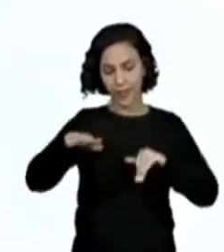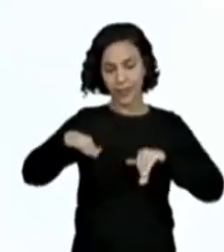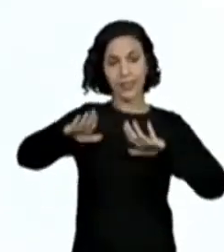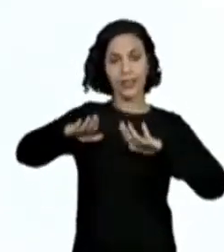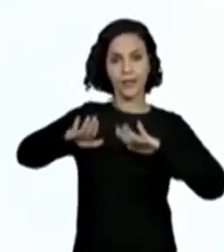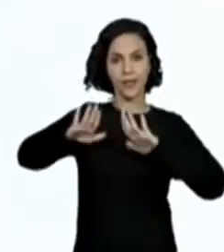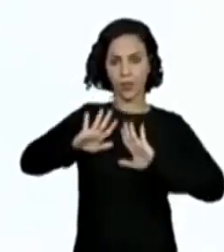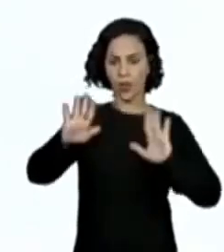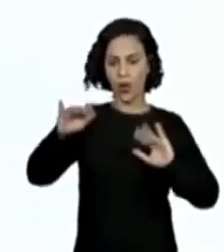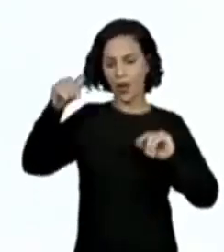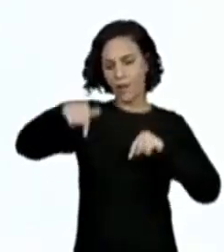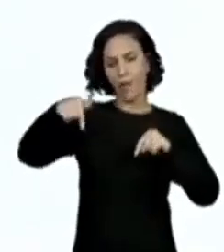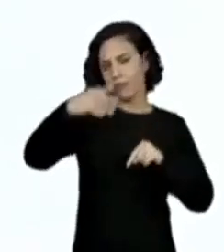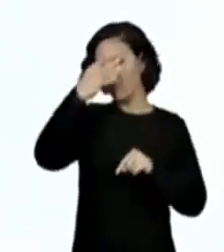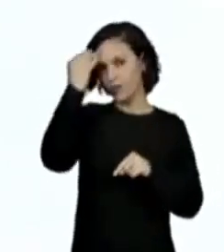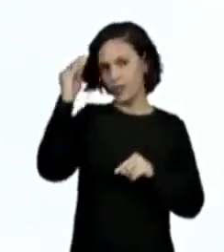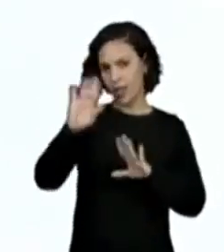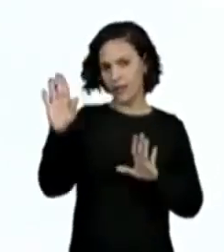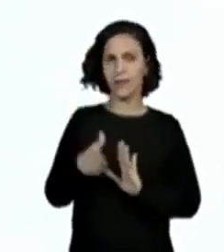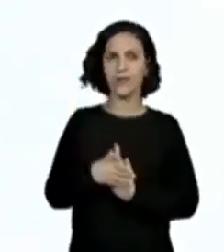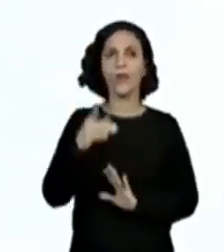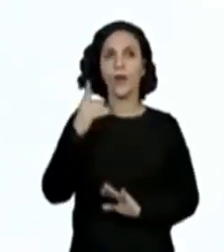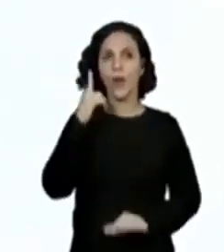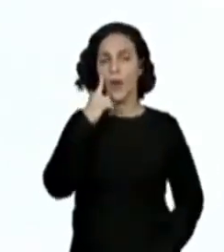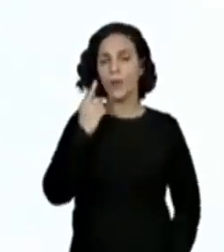da caixa, ó.